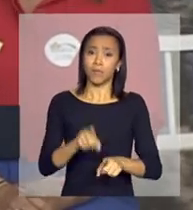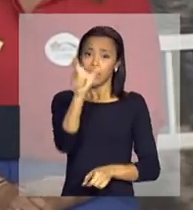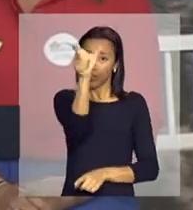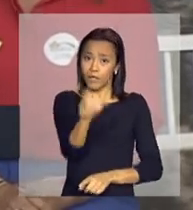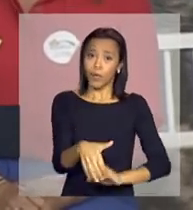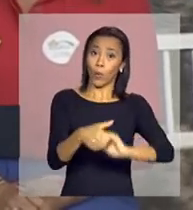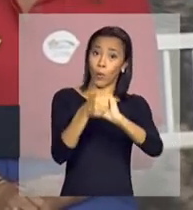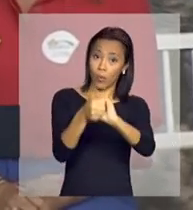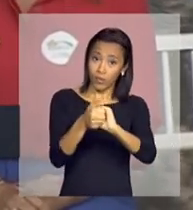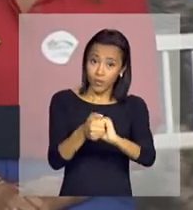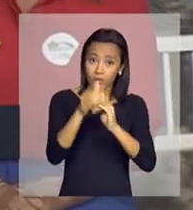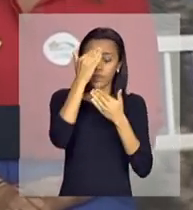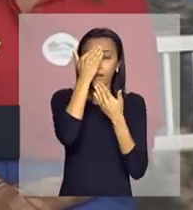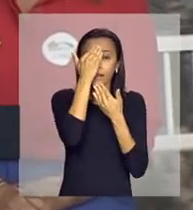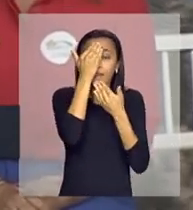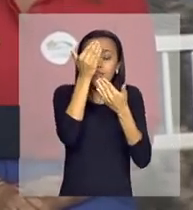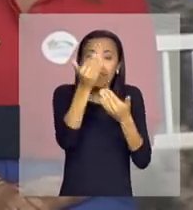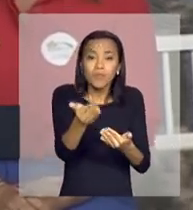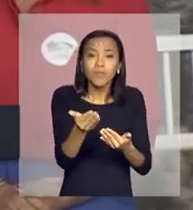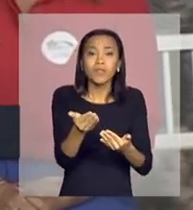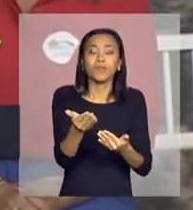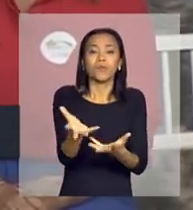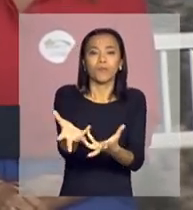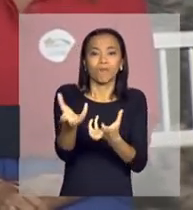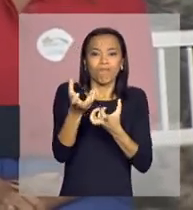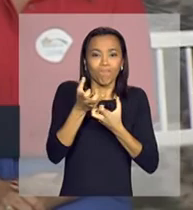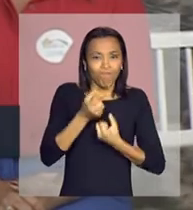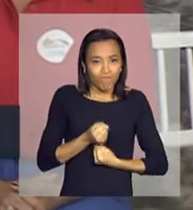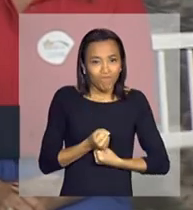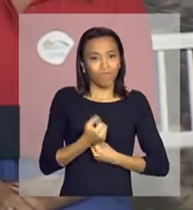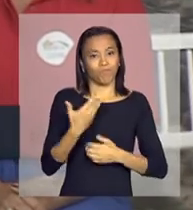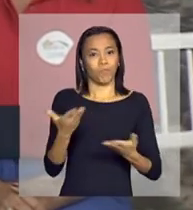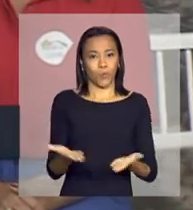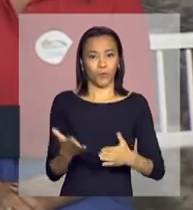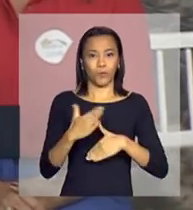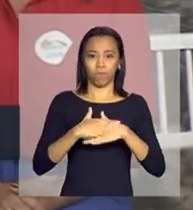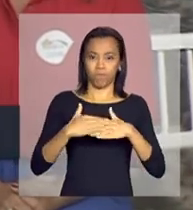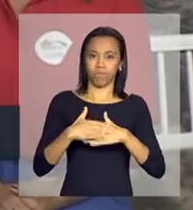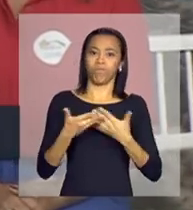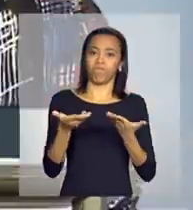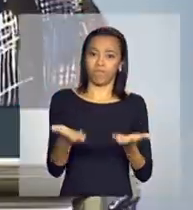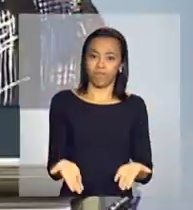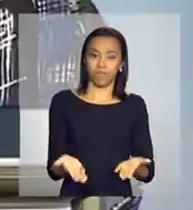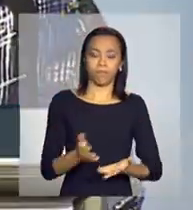cumprimentos e agradecimento pela recepção que você está nos dando.